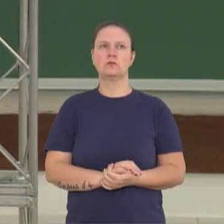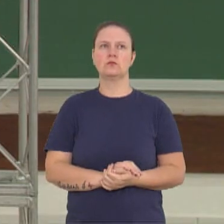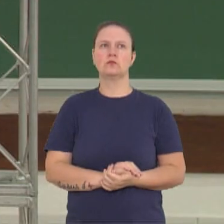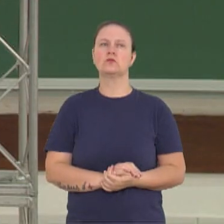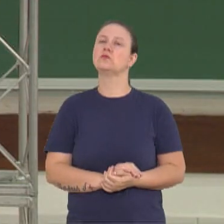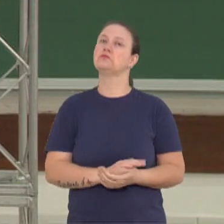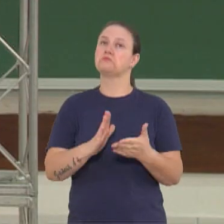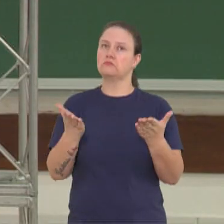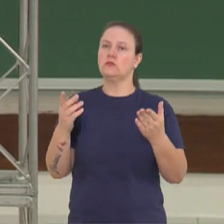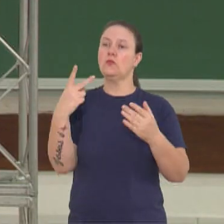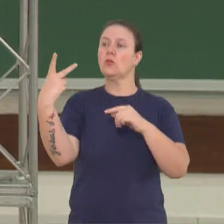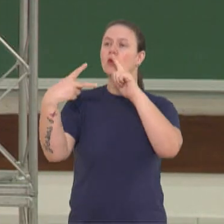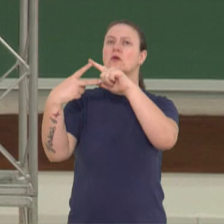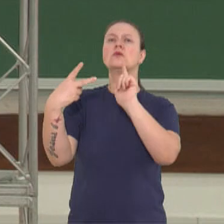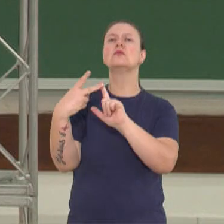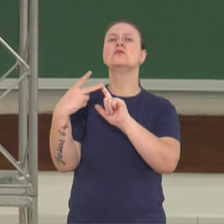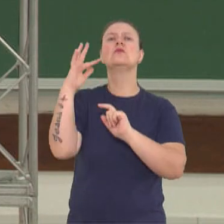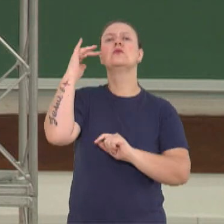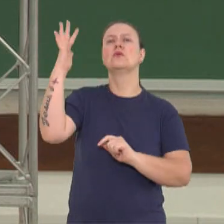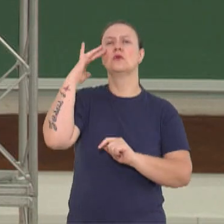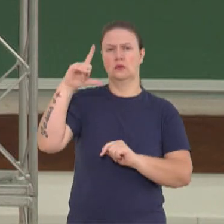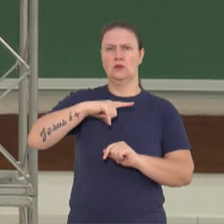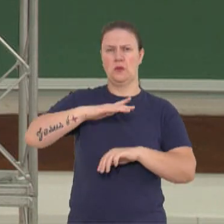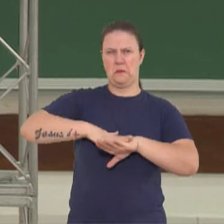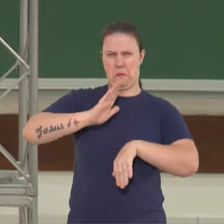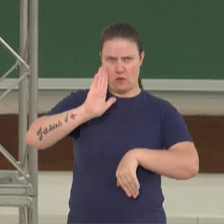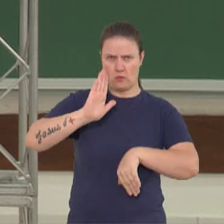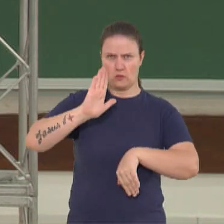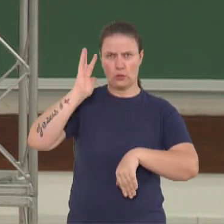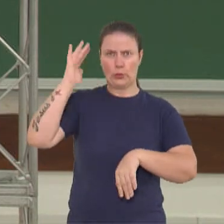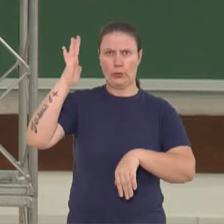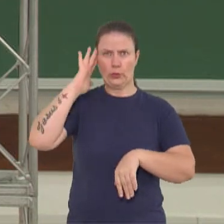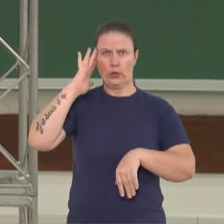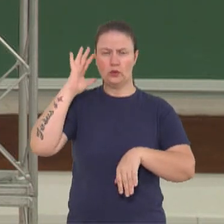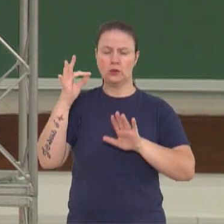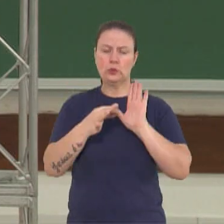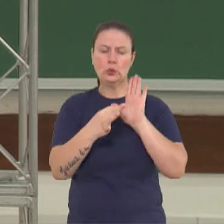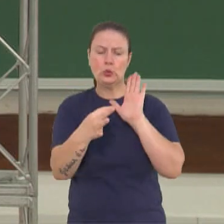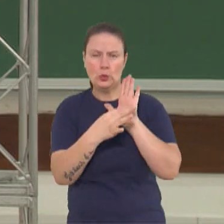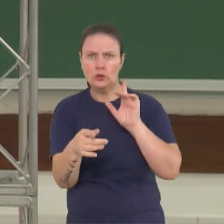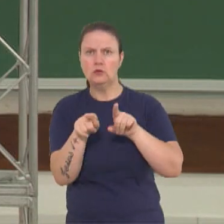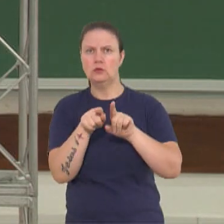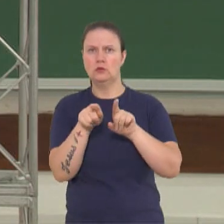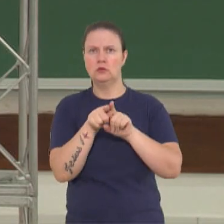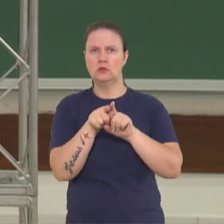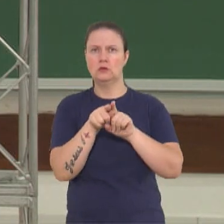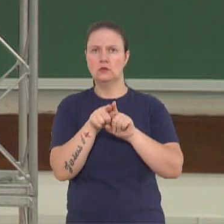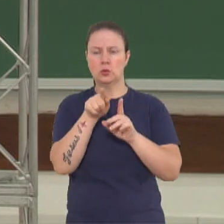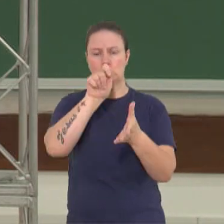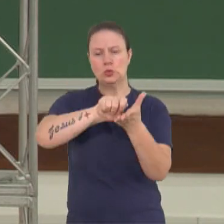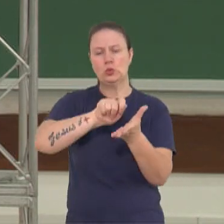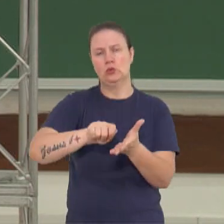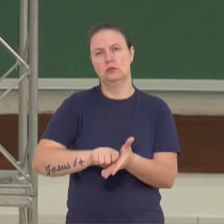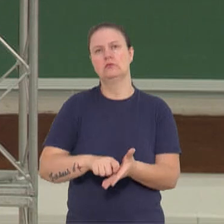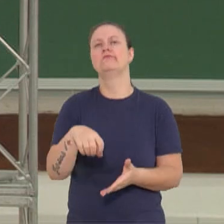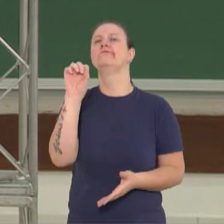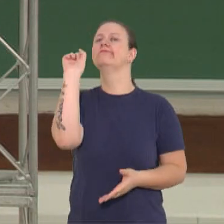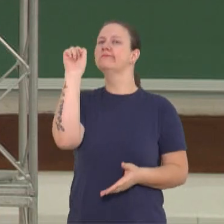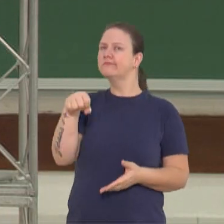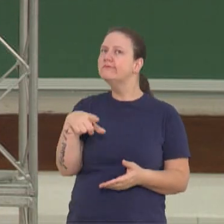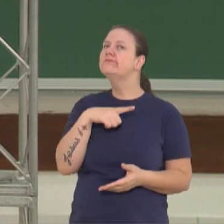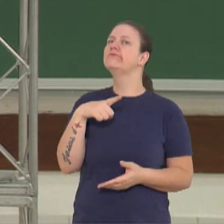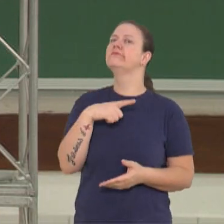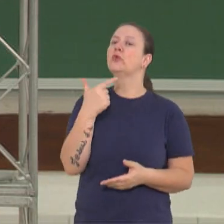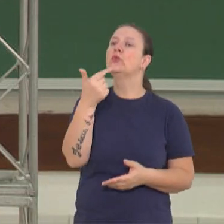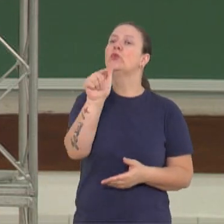por que esses dois filósofos? Existem mais filósofos que comentam os pré-socráticos, especificamente Heráclito? Sim.